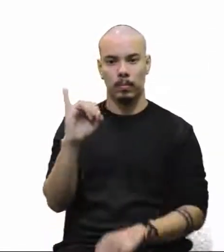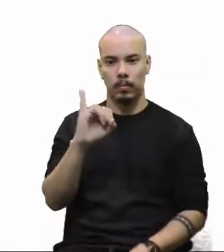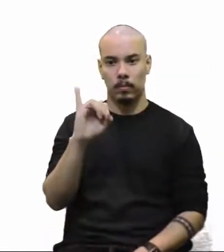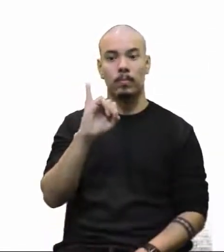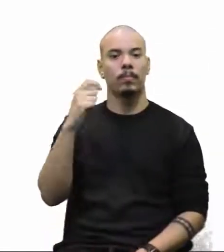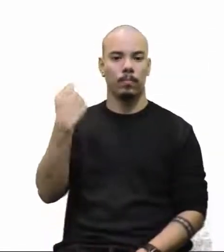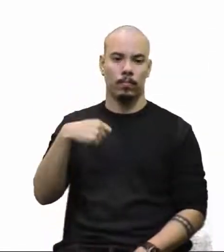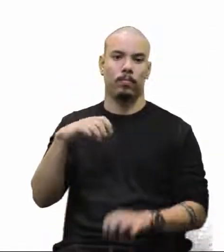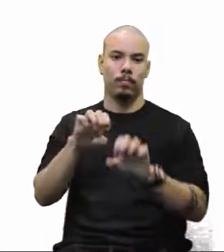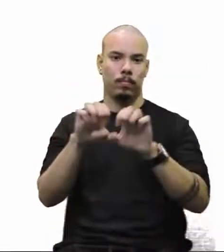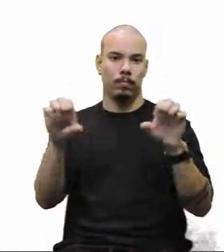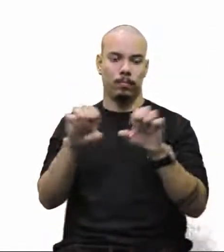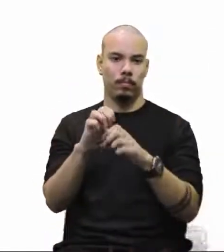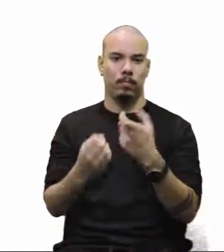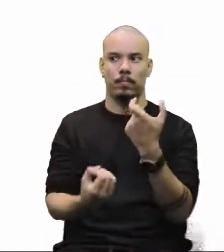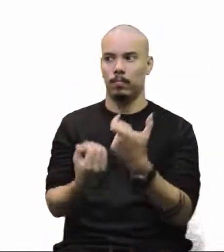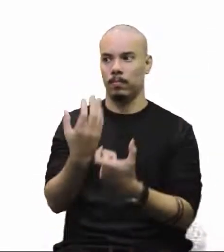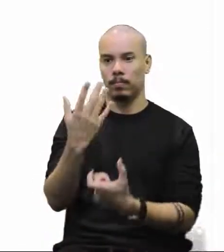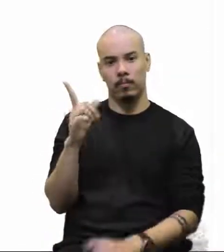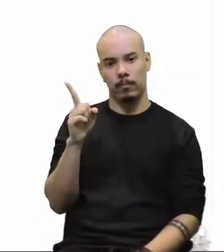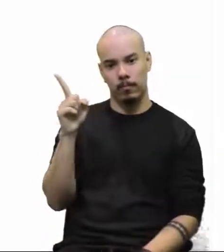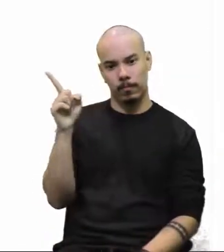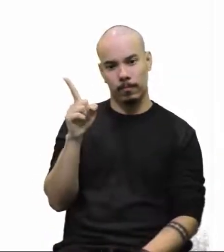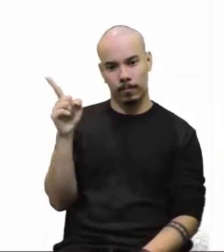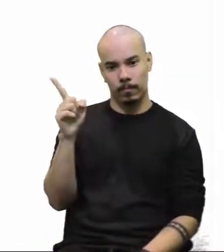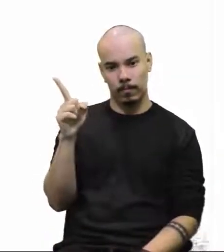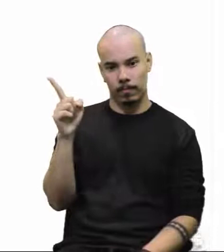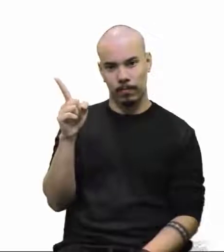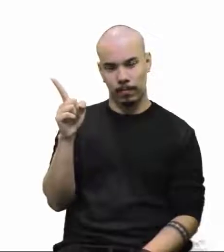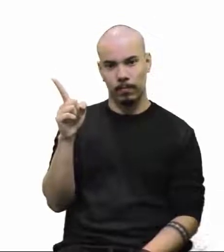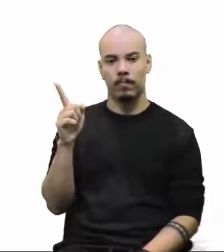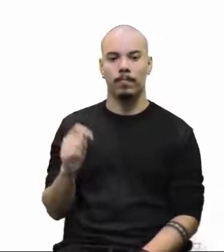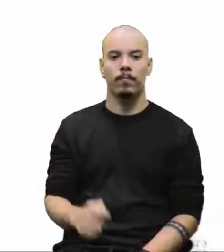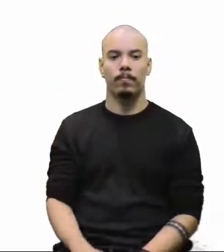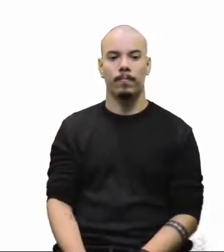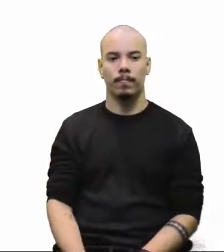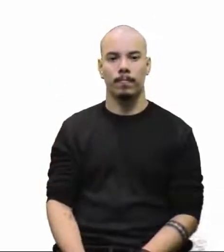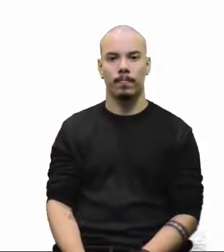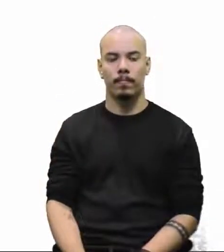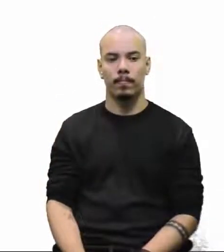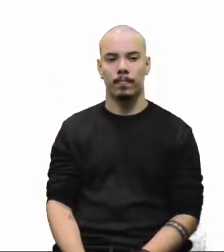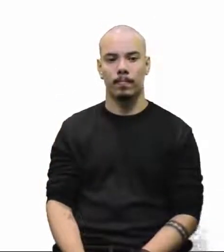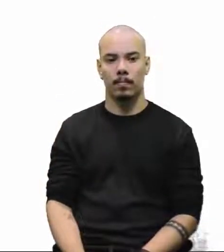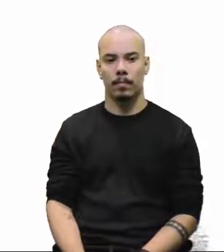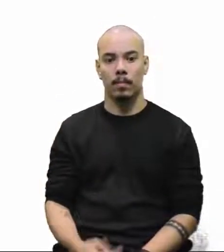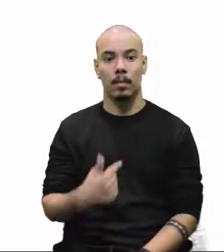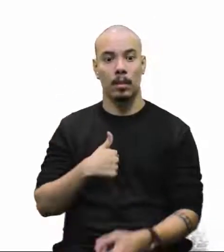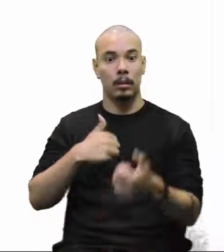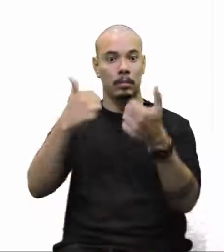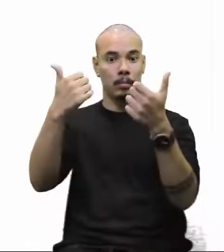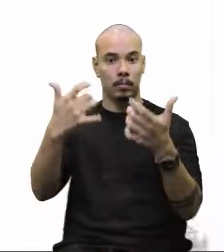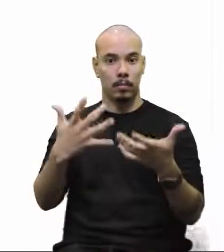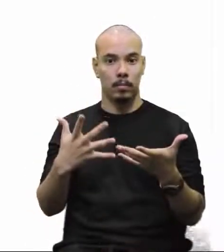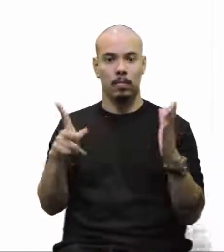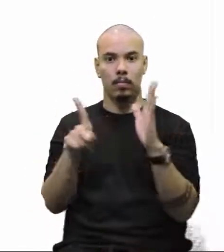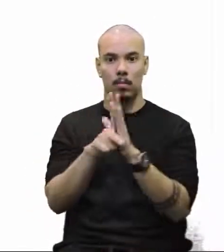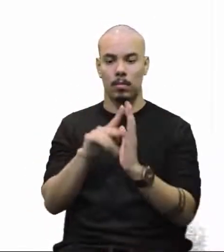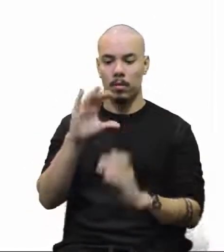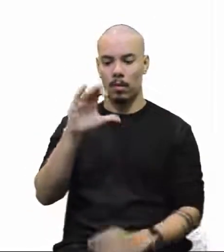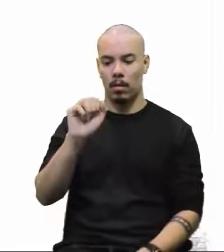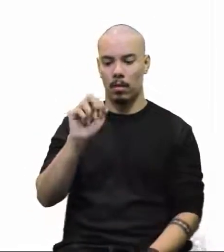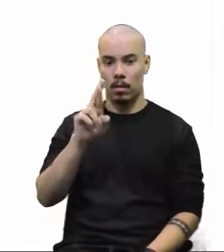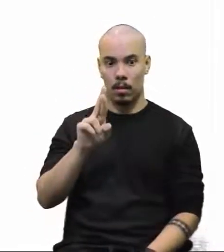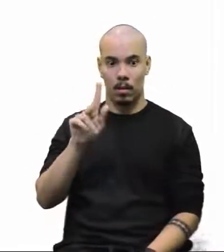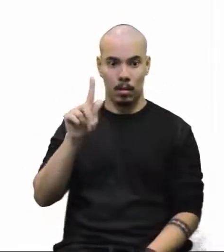equação, QVB seno de θ, né? Olha bem que agora falando de carga, QVB,